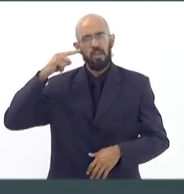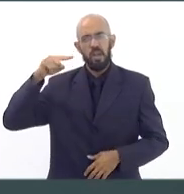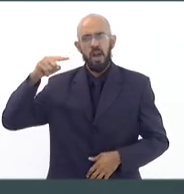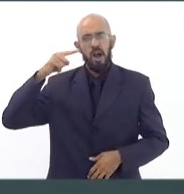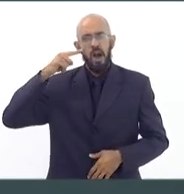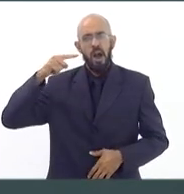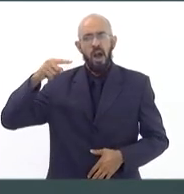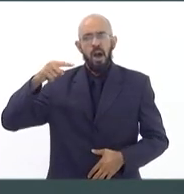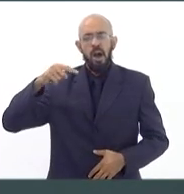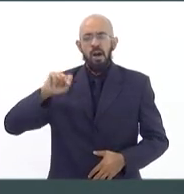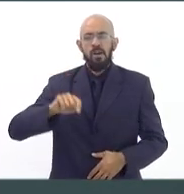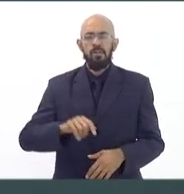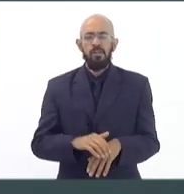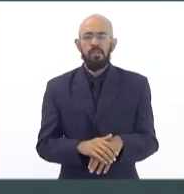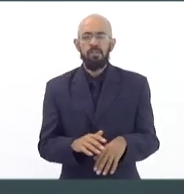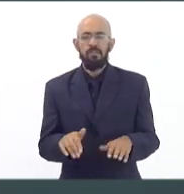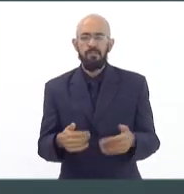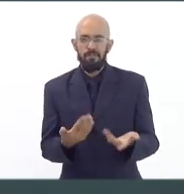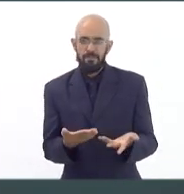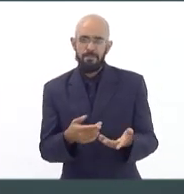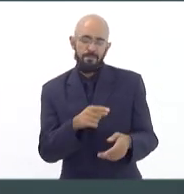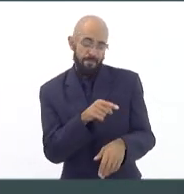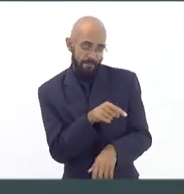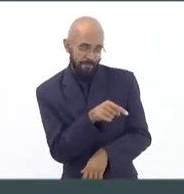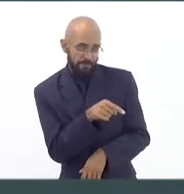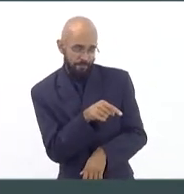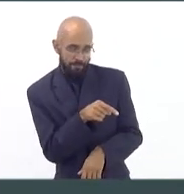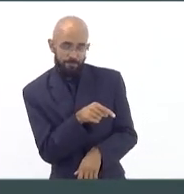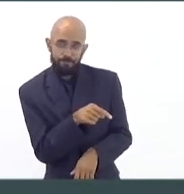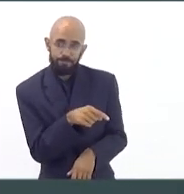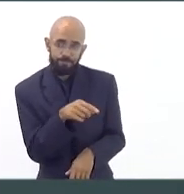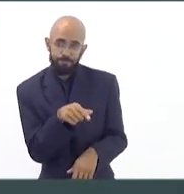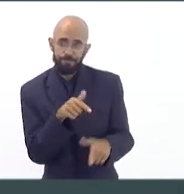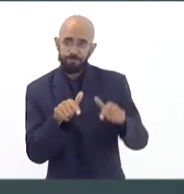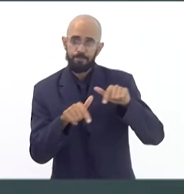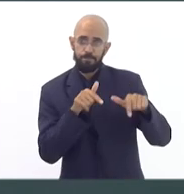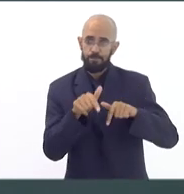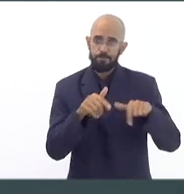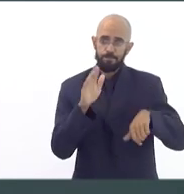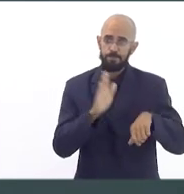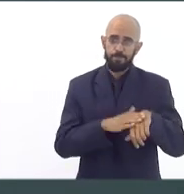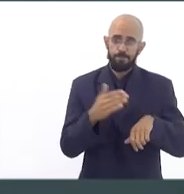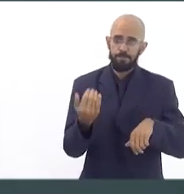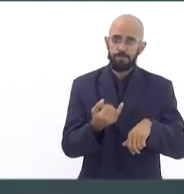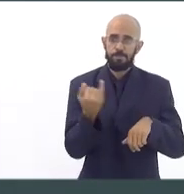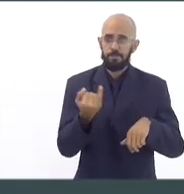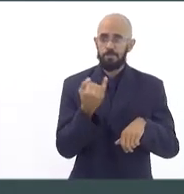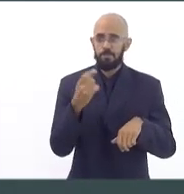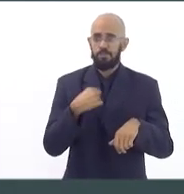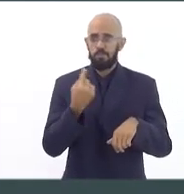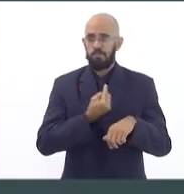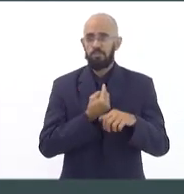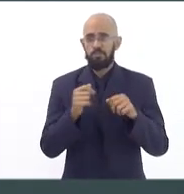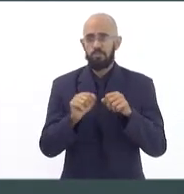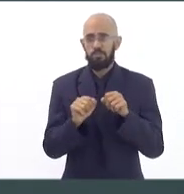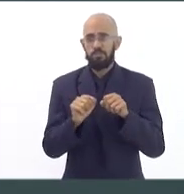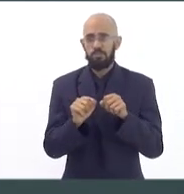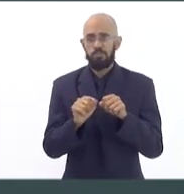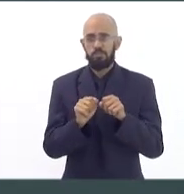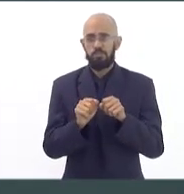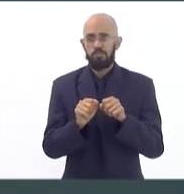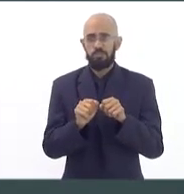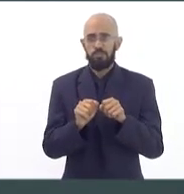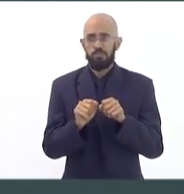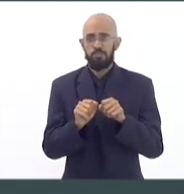é é a sessão as operações mas mais importantes né que nós fizemos a